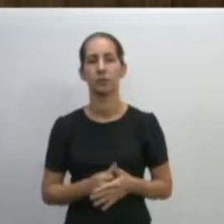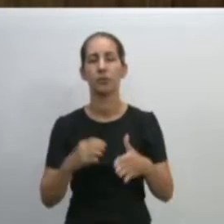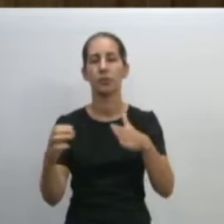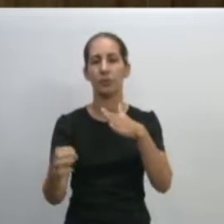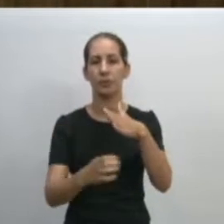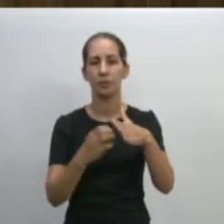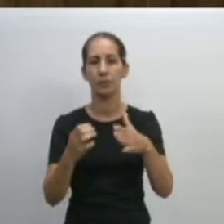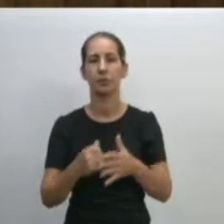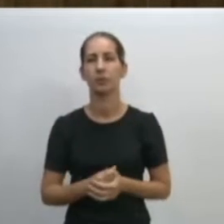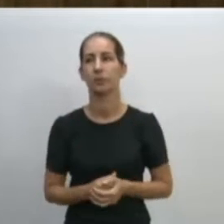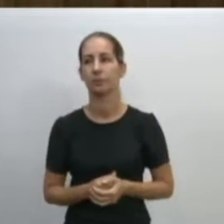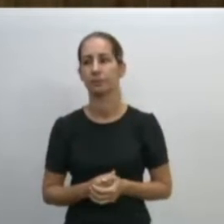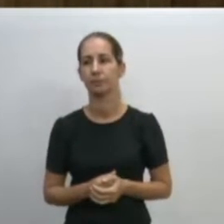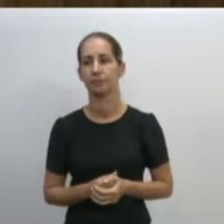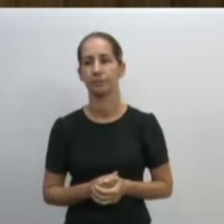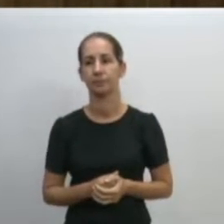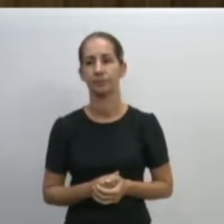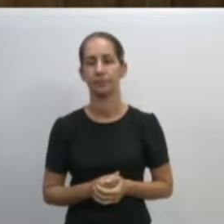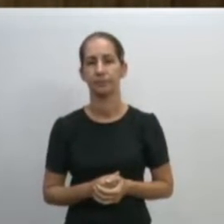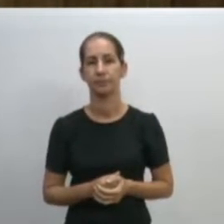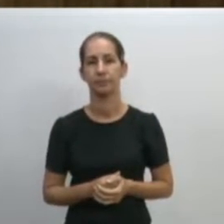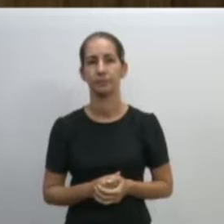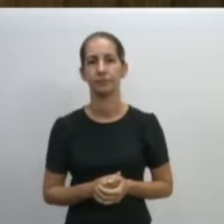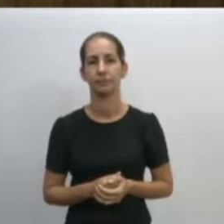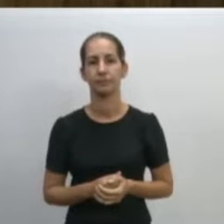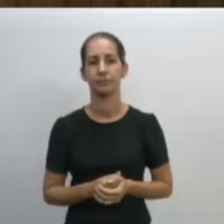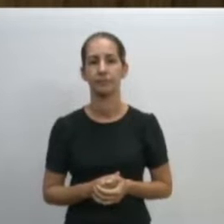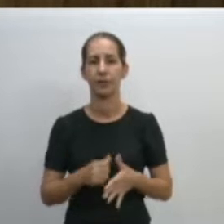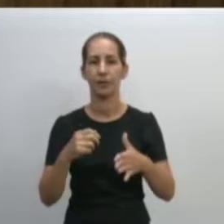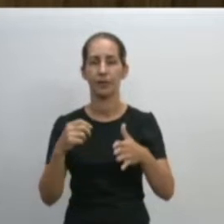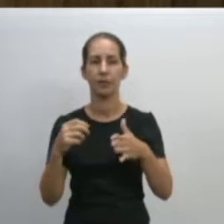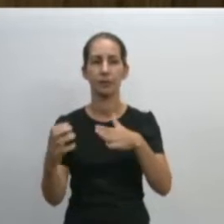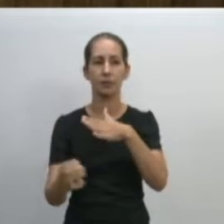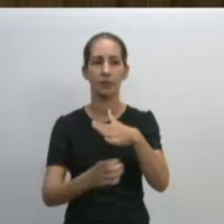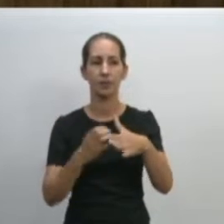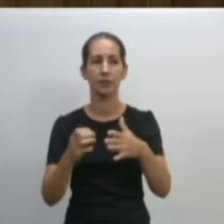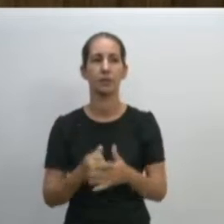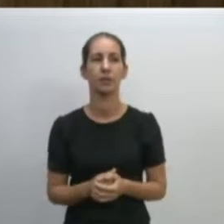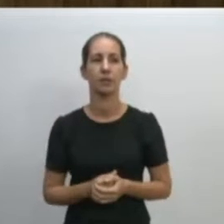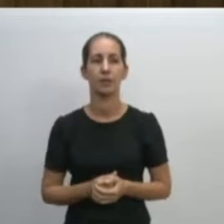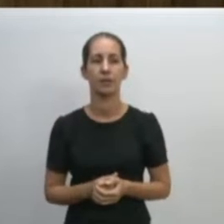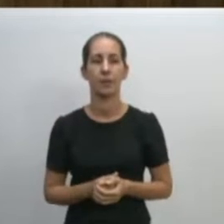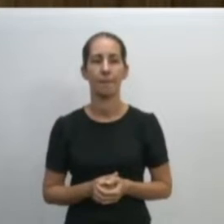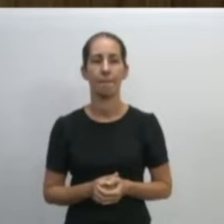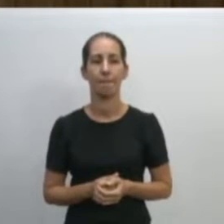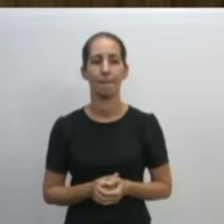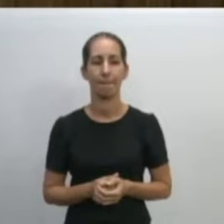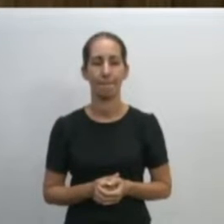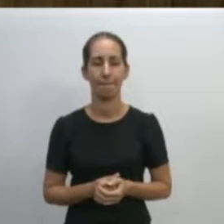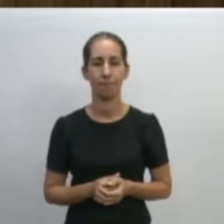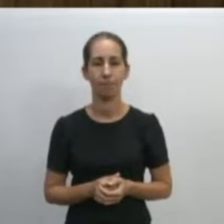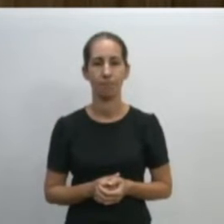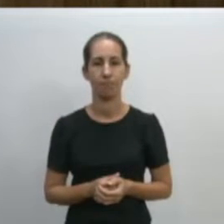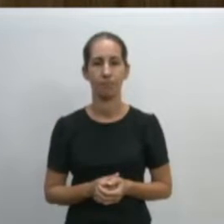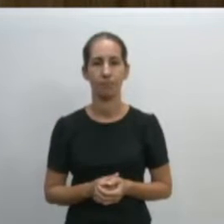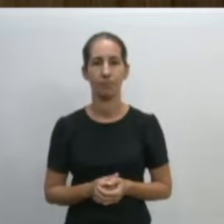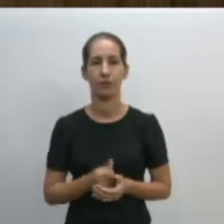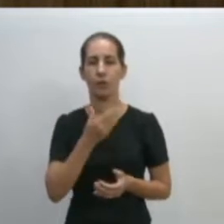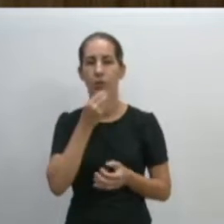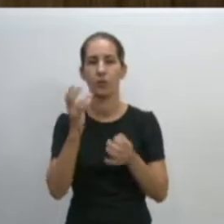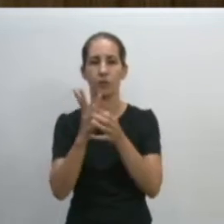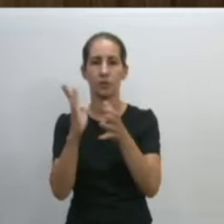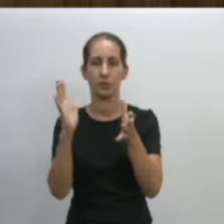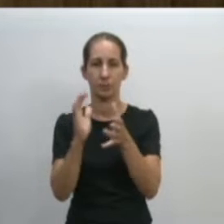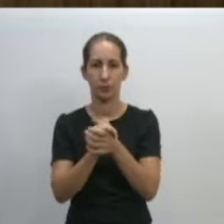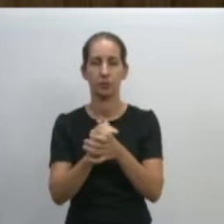empresa que um dos proprietários dessa empresa é o esposo, o marido